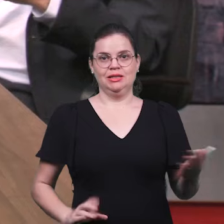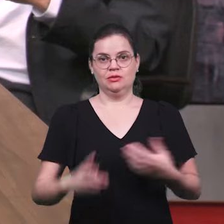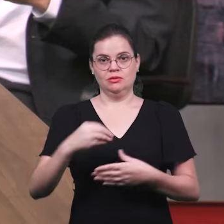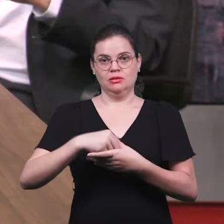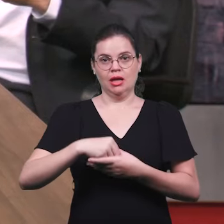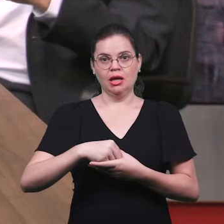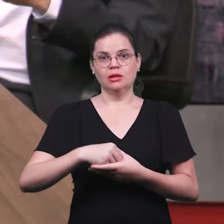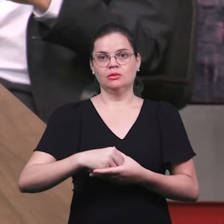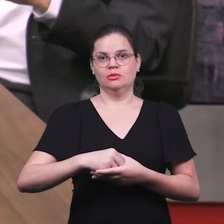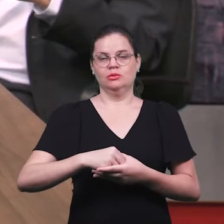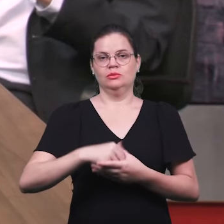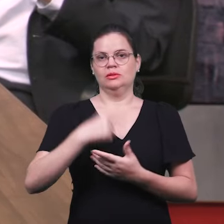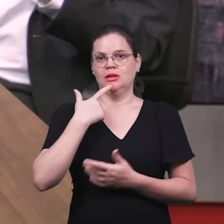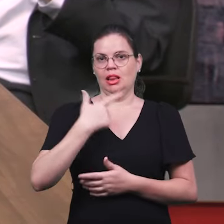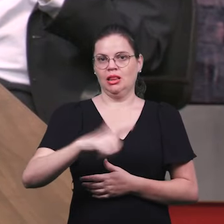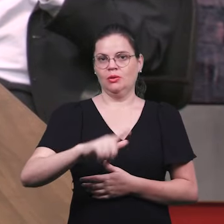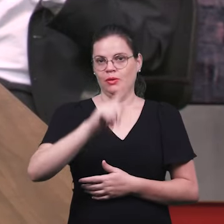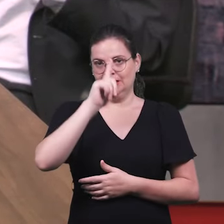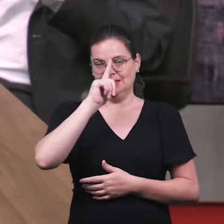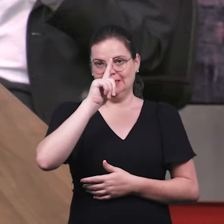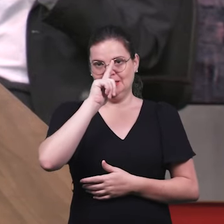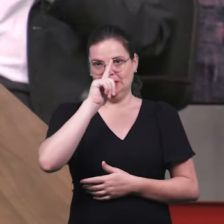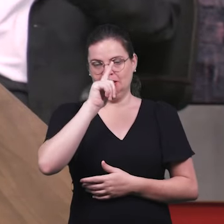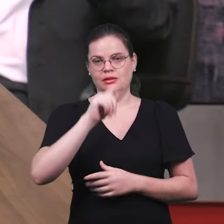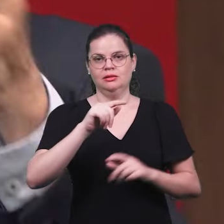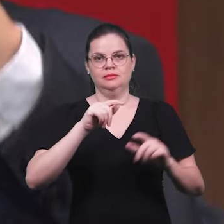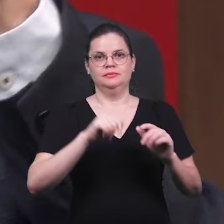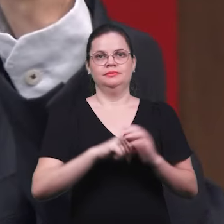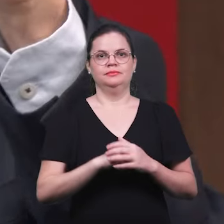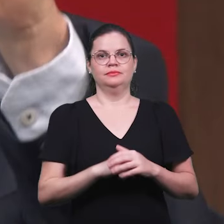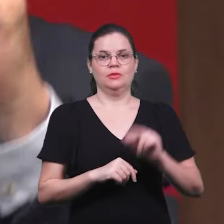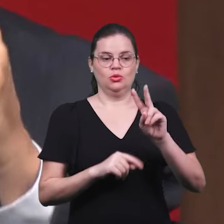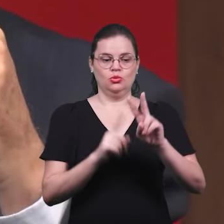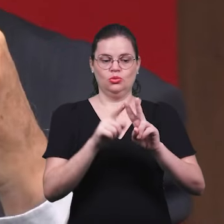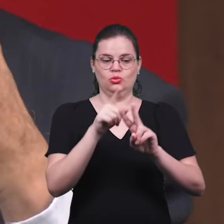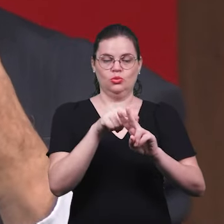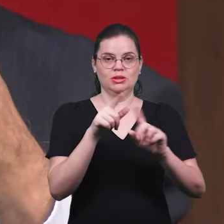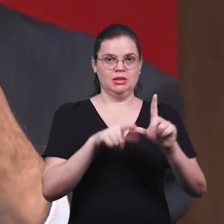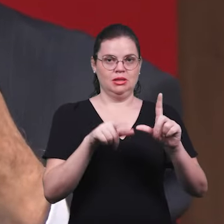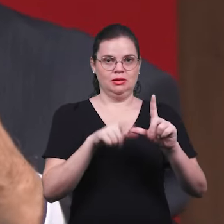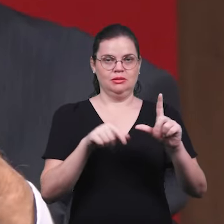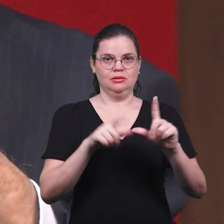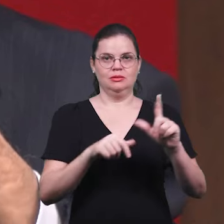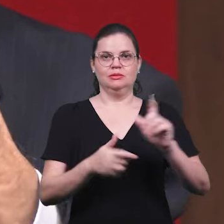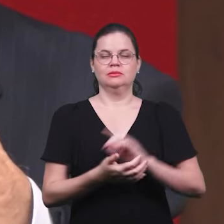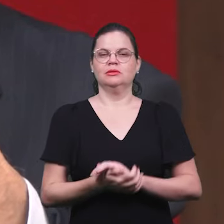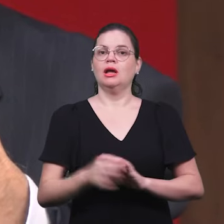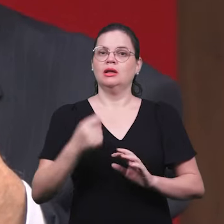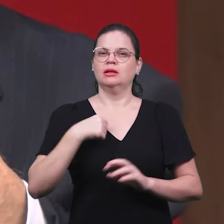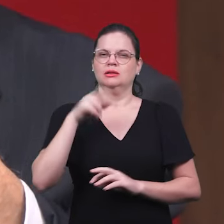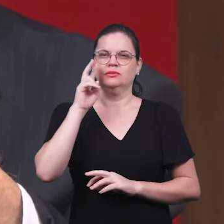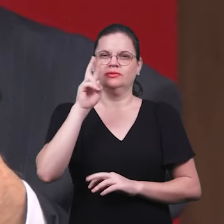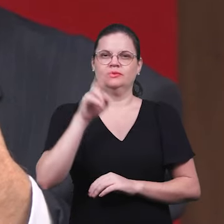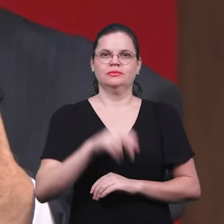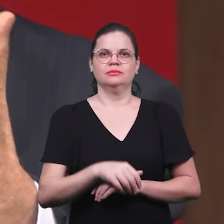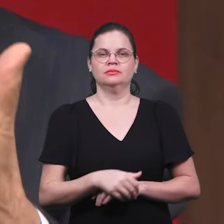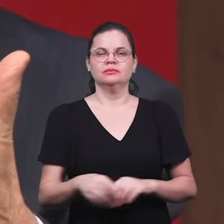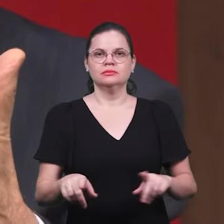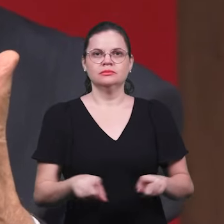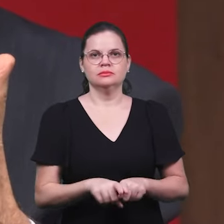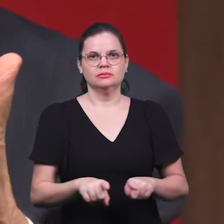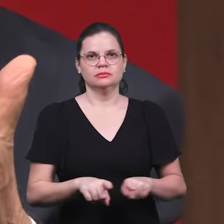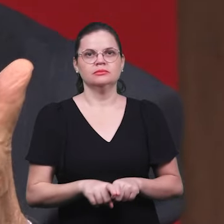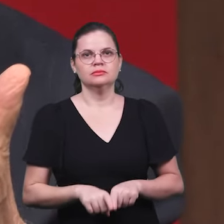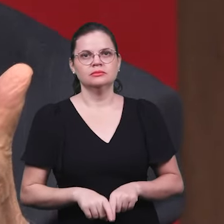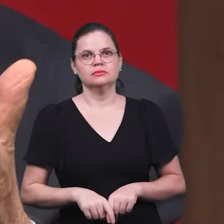grega. E ele disse, ele viu isso, e disse também que